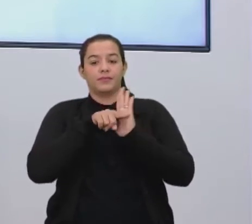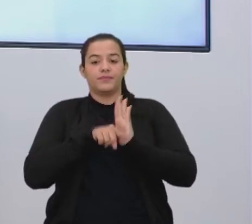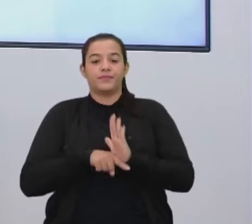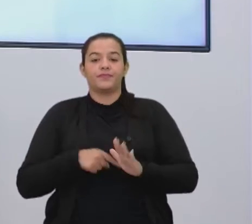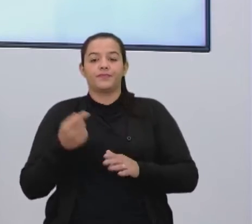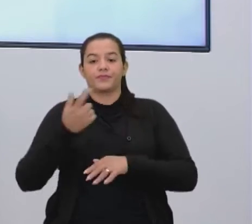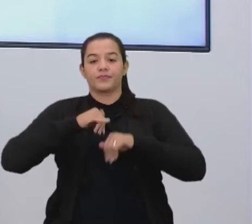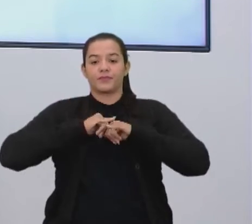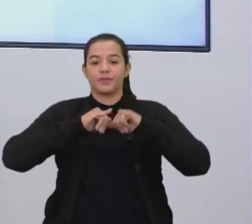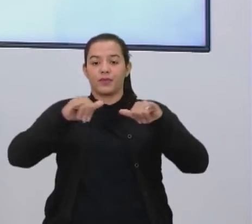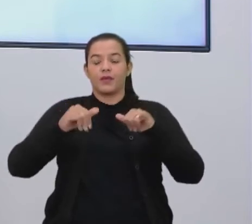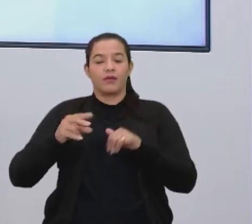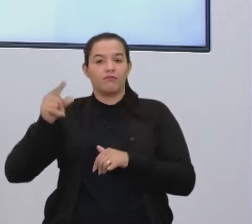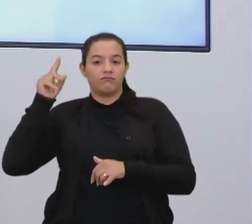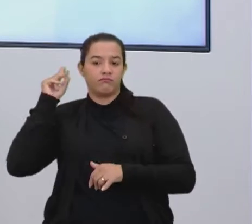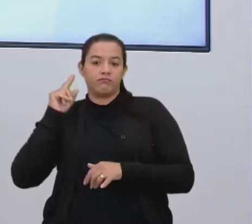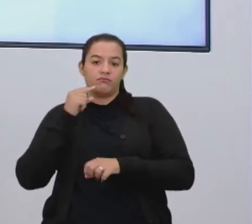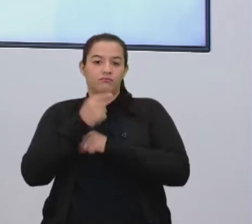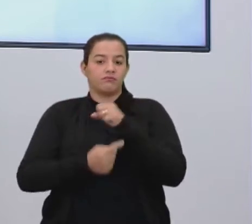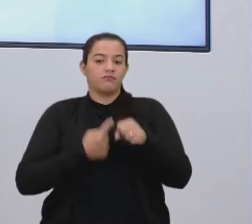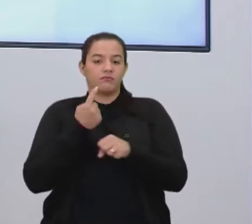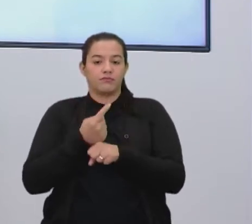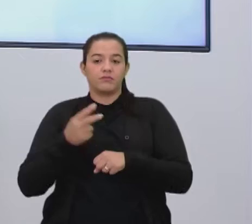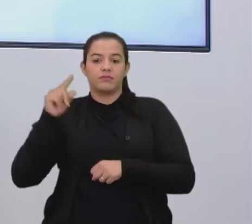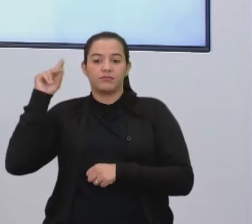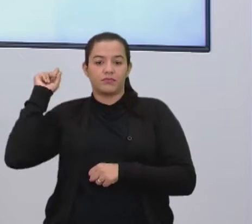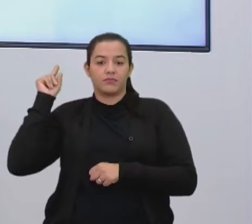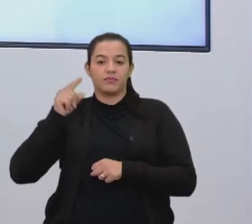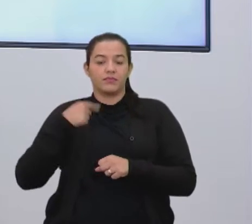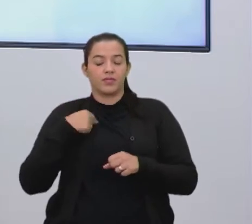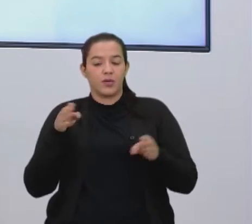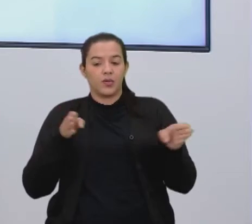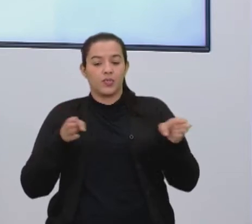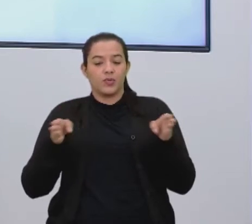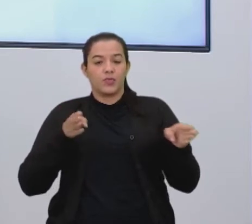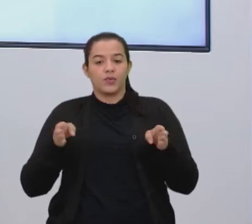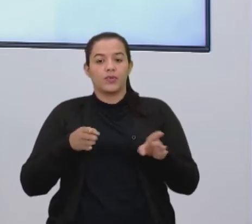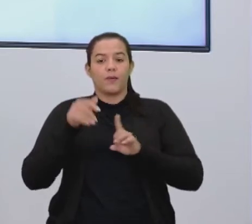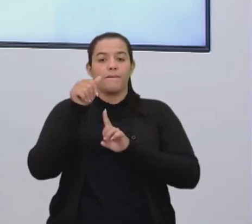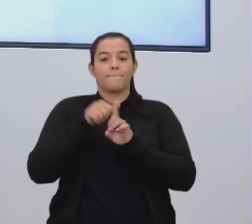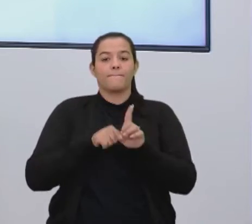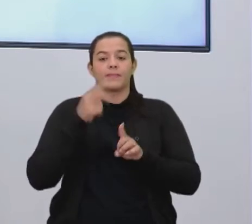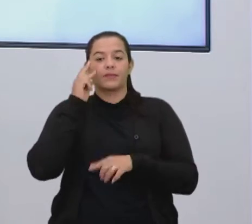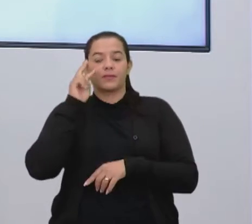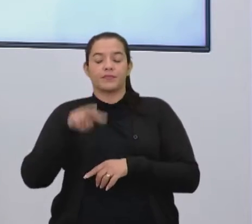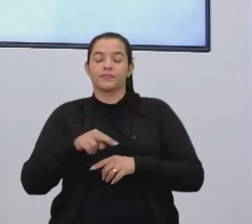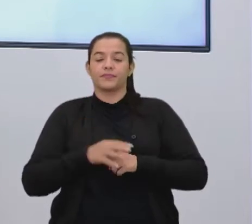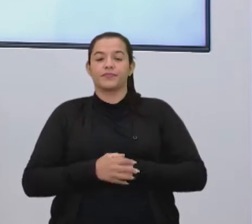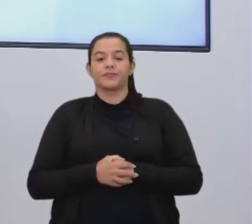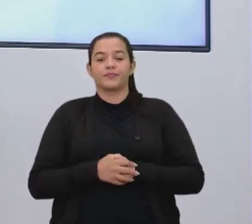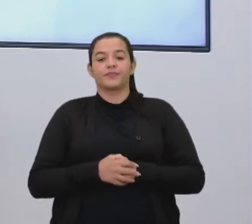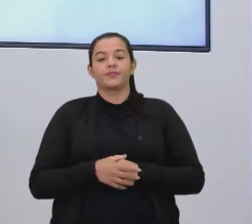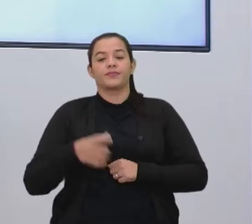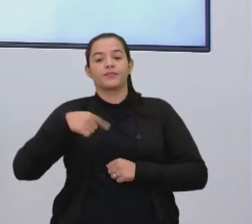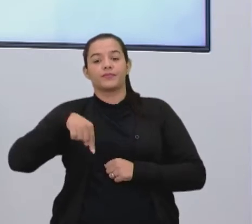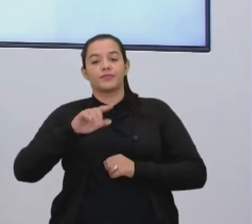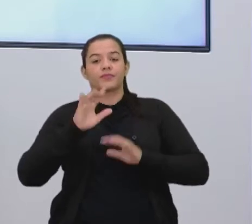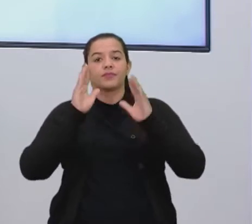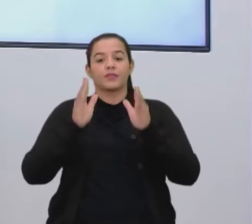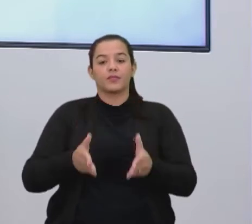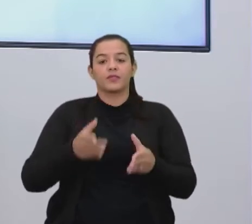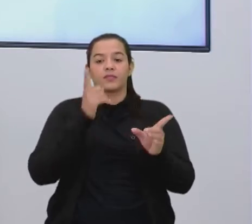notícia não há muito tempo, não faz um ano essa notícia, mas eu não sei precisar qual mês que eu vi, que já estavam